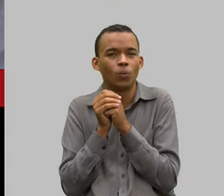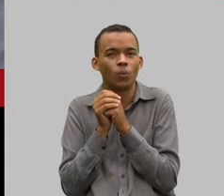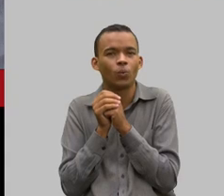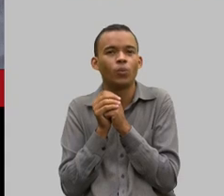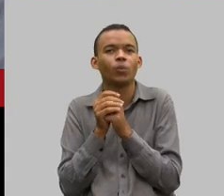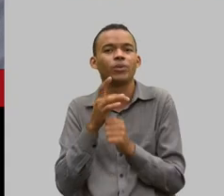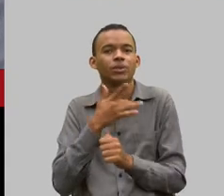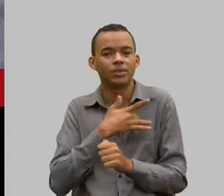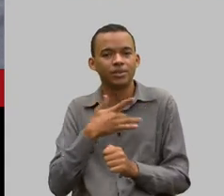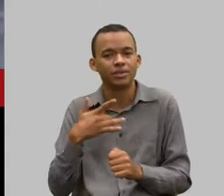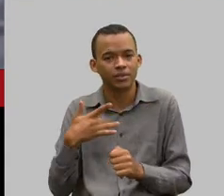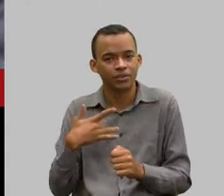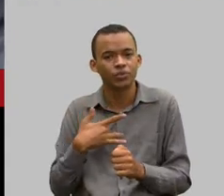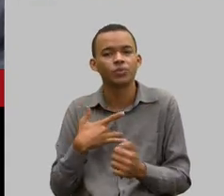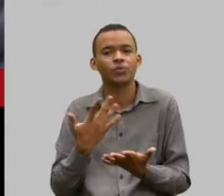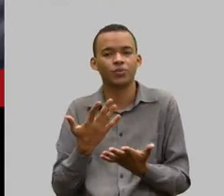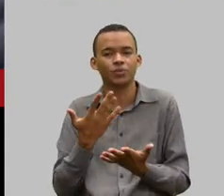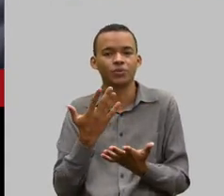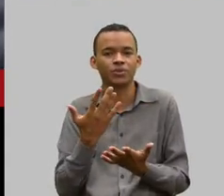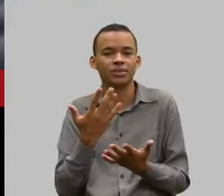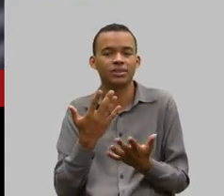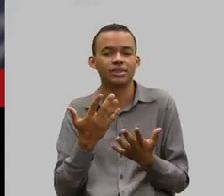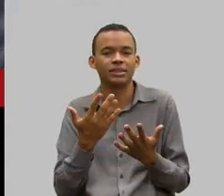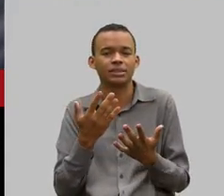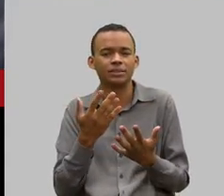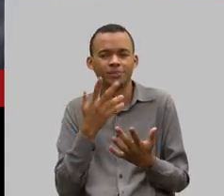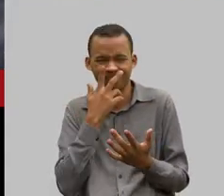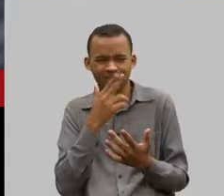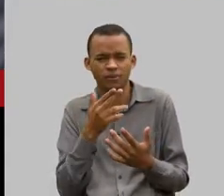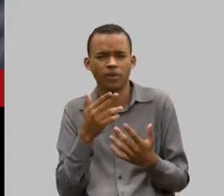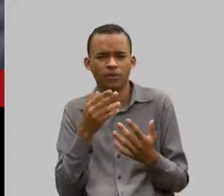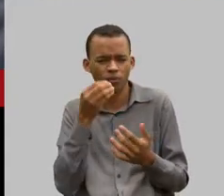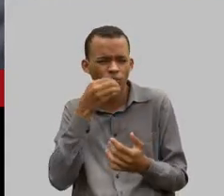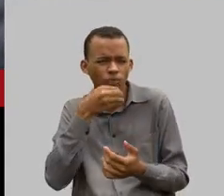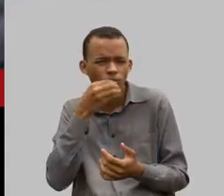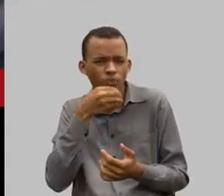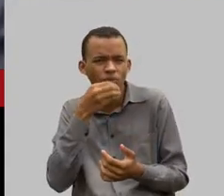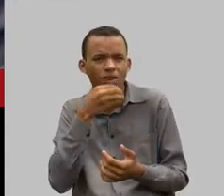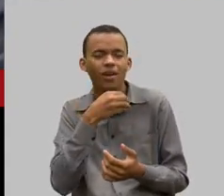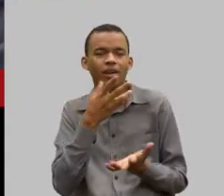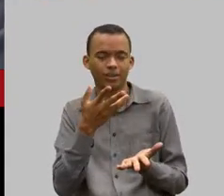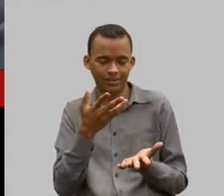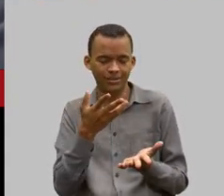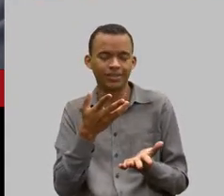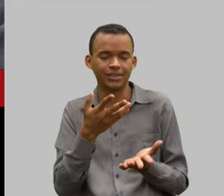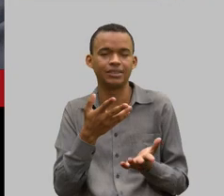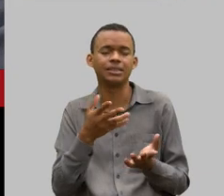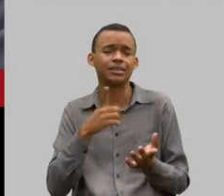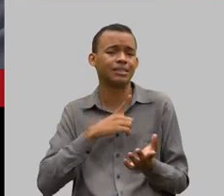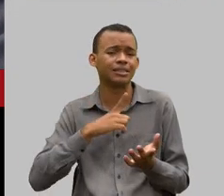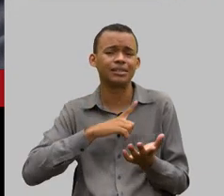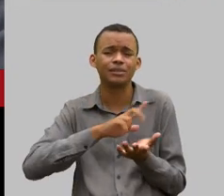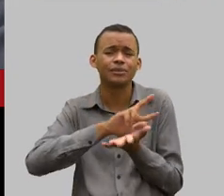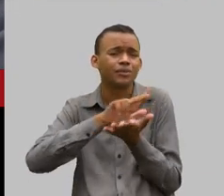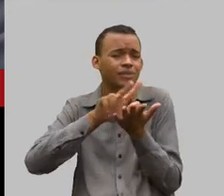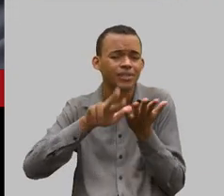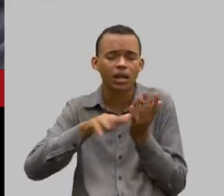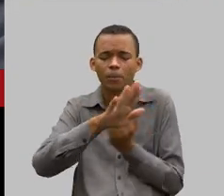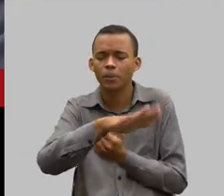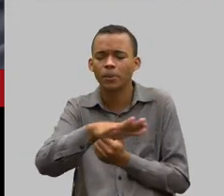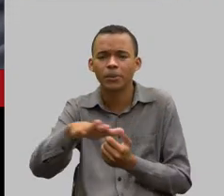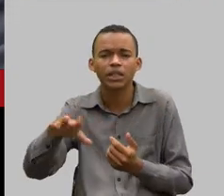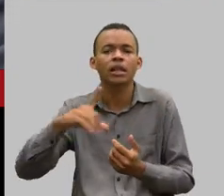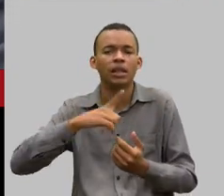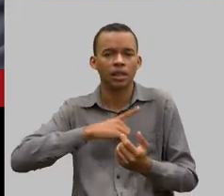saúde delicada que ela já tem a gente percebe que lá na nossa base como foi dito por todos os deputados tem muitas crianças que sofre dessa mesma deficiência e de